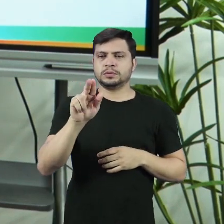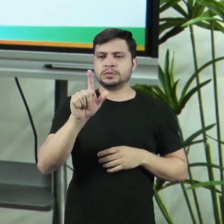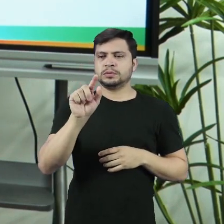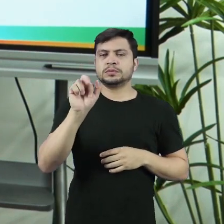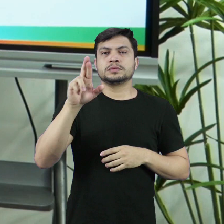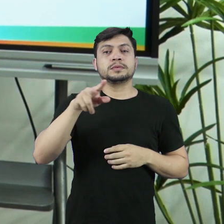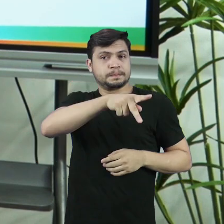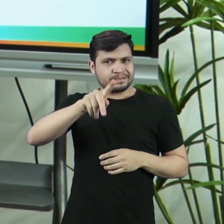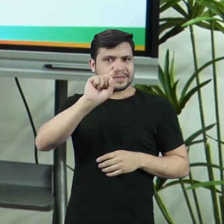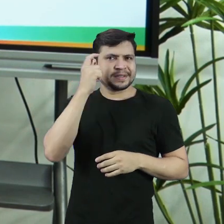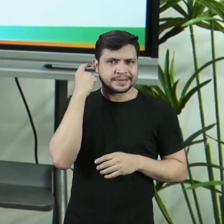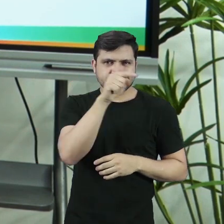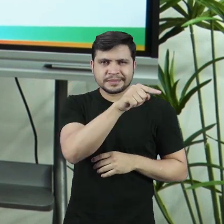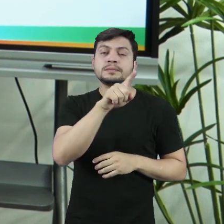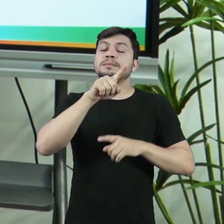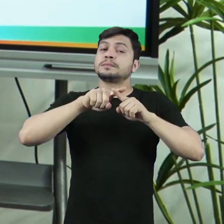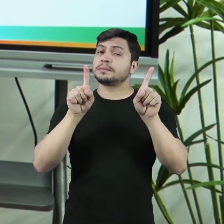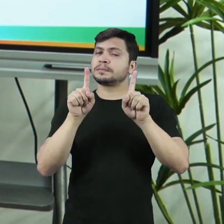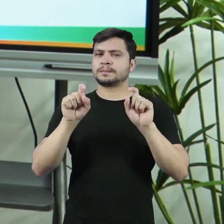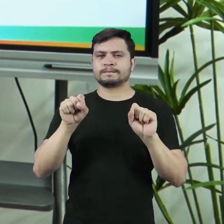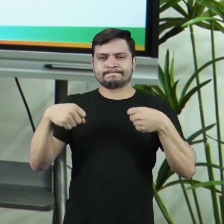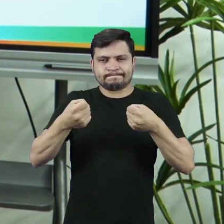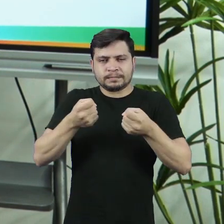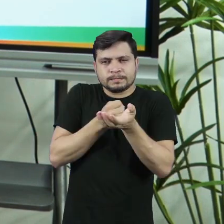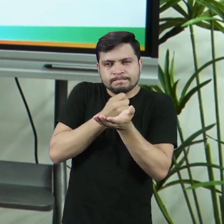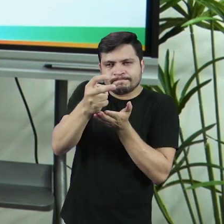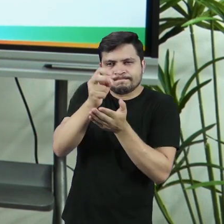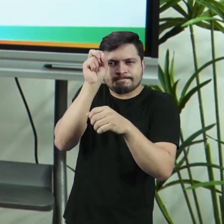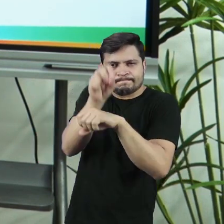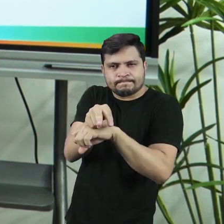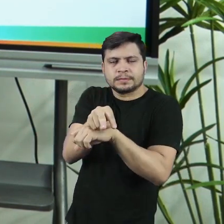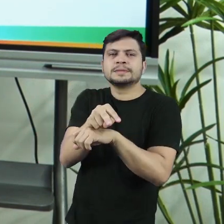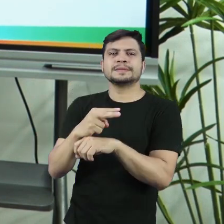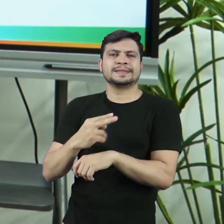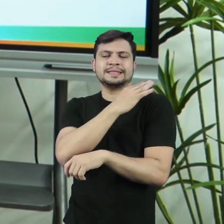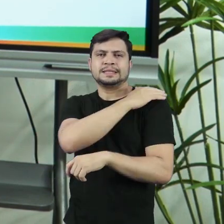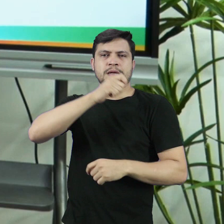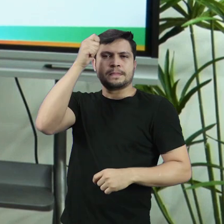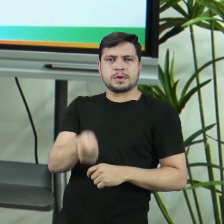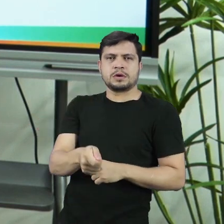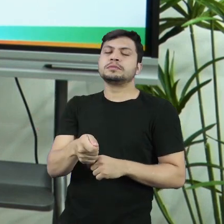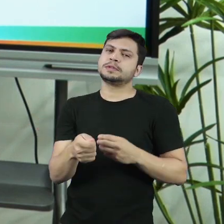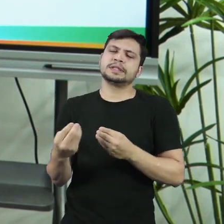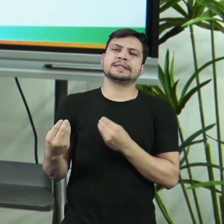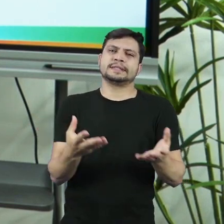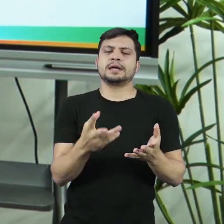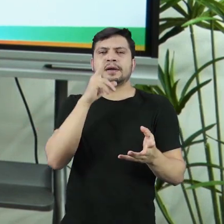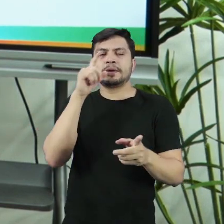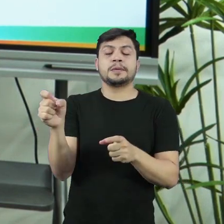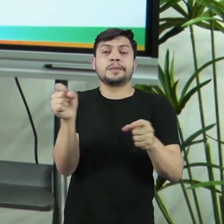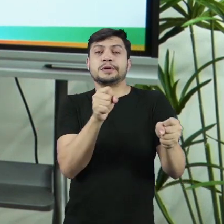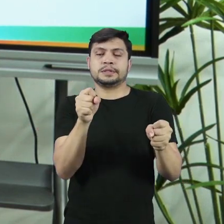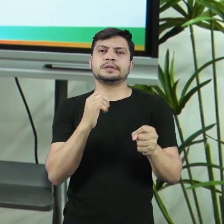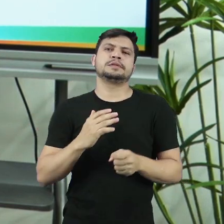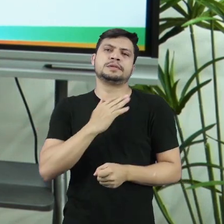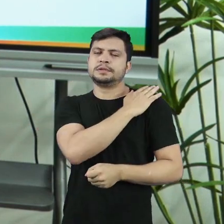interveria militarmente no Brasil para garantir o apoio e garantir que os militares chegassem ao poder. Esse é um bom exemplo